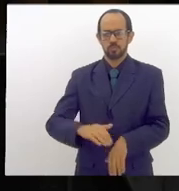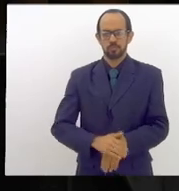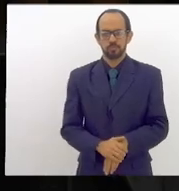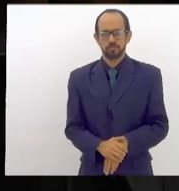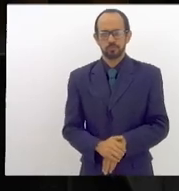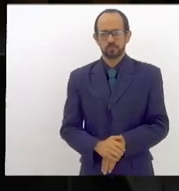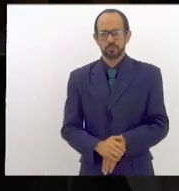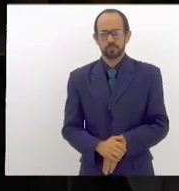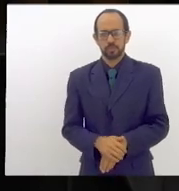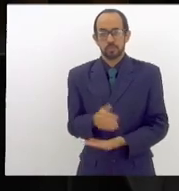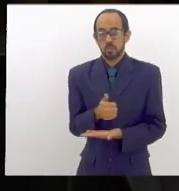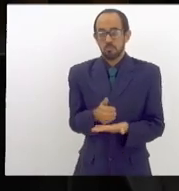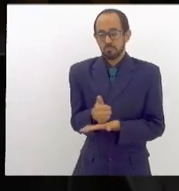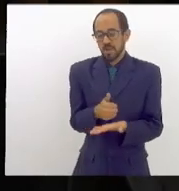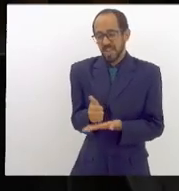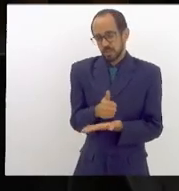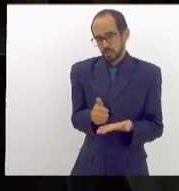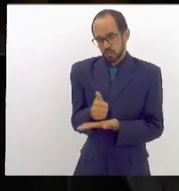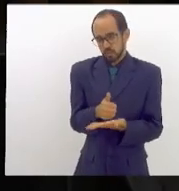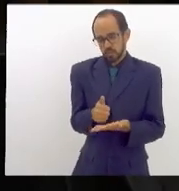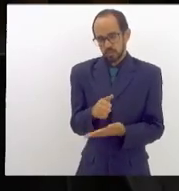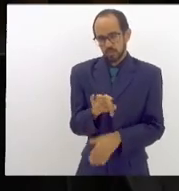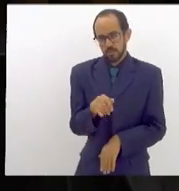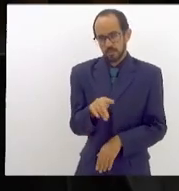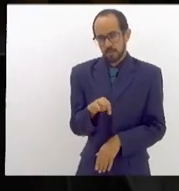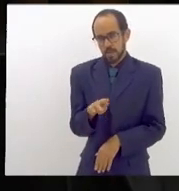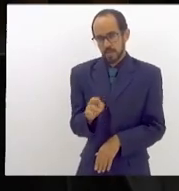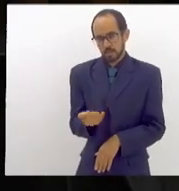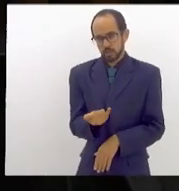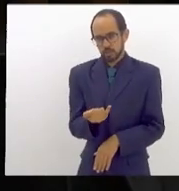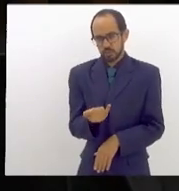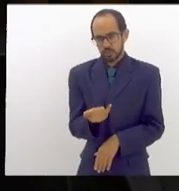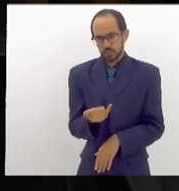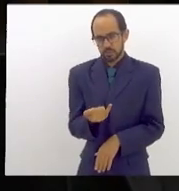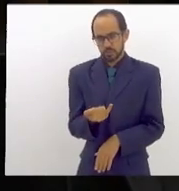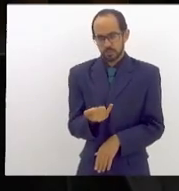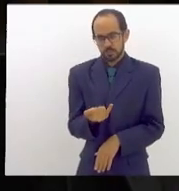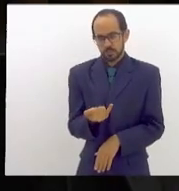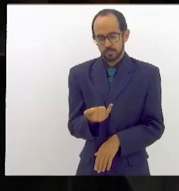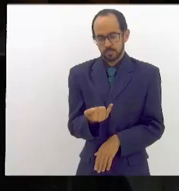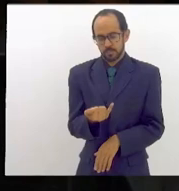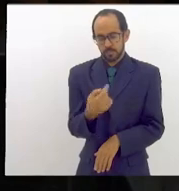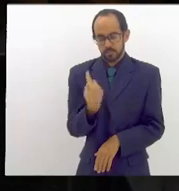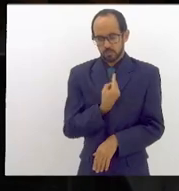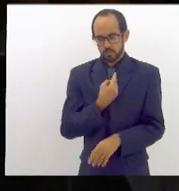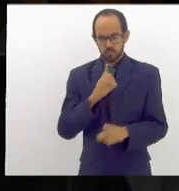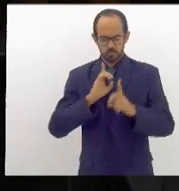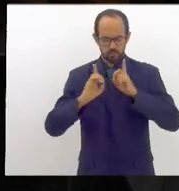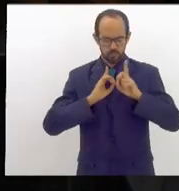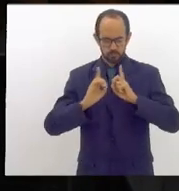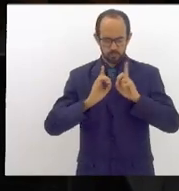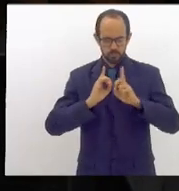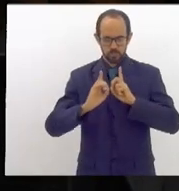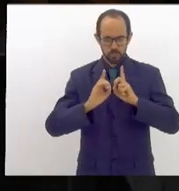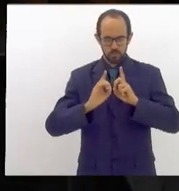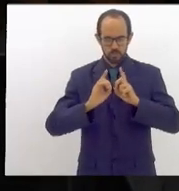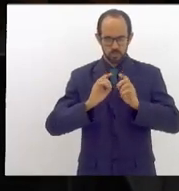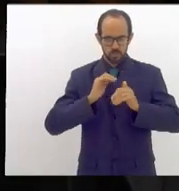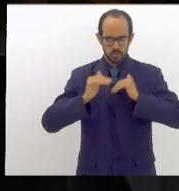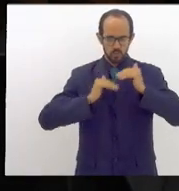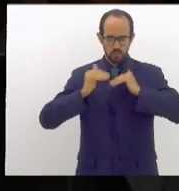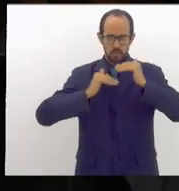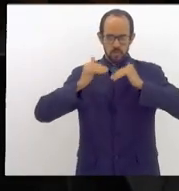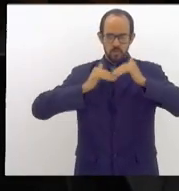o mínimo constitucional da a gente está discutindo aqui no estado do Rio de Janeiro o desenvolvimento de um complexo